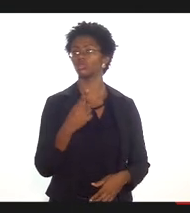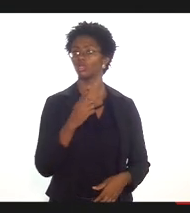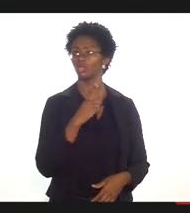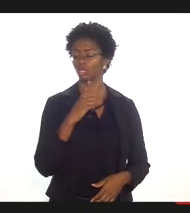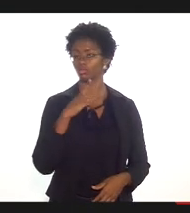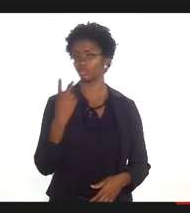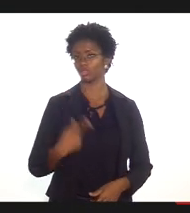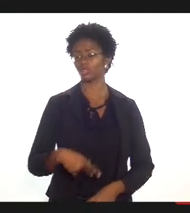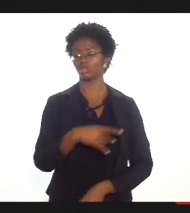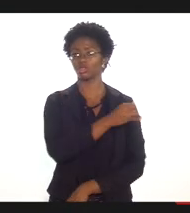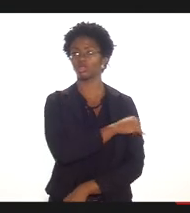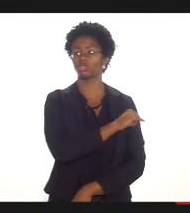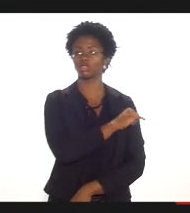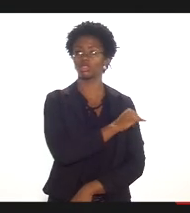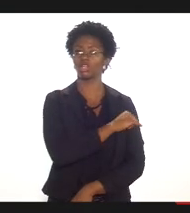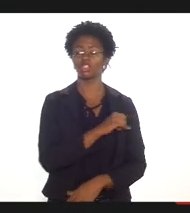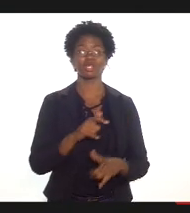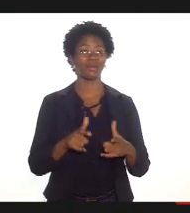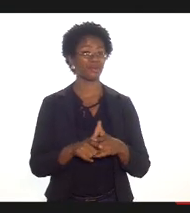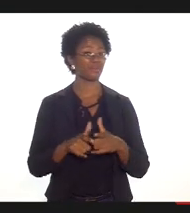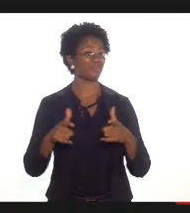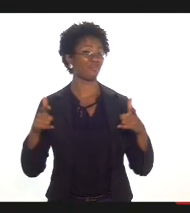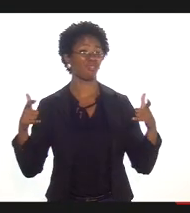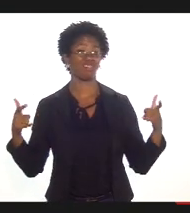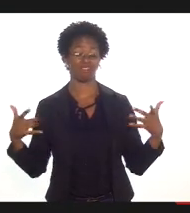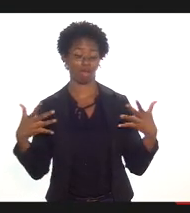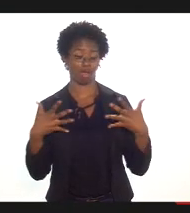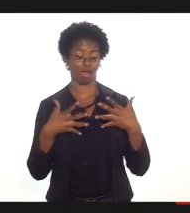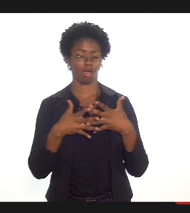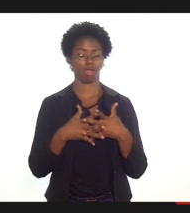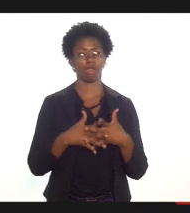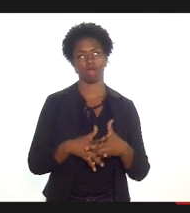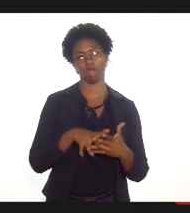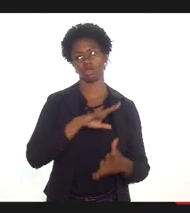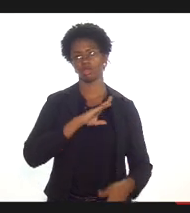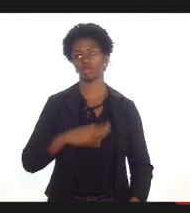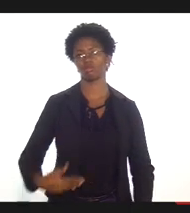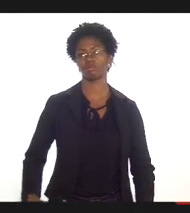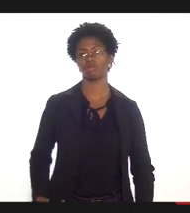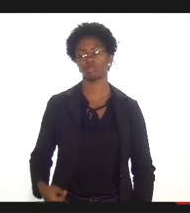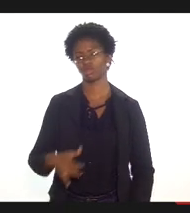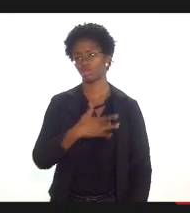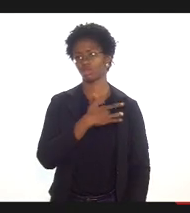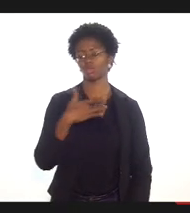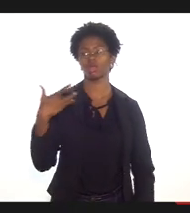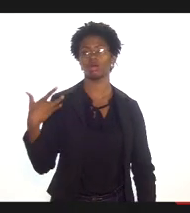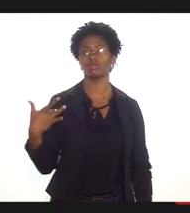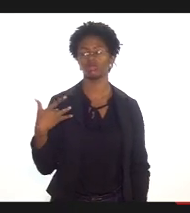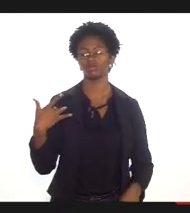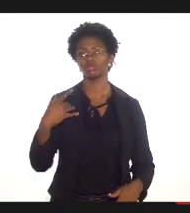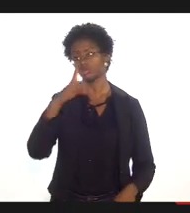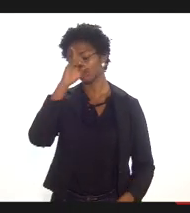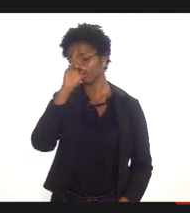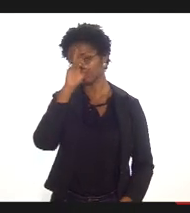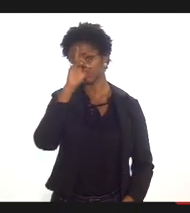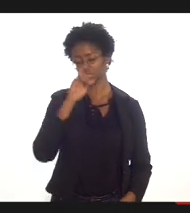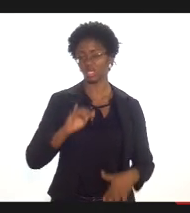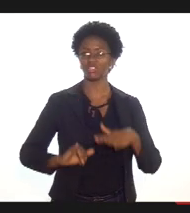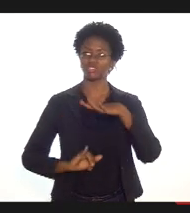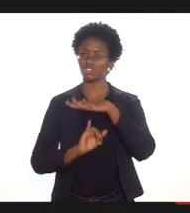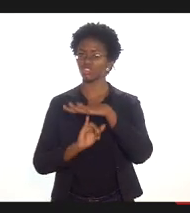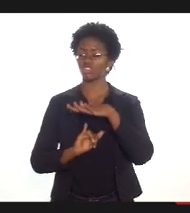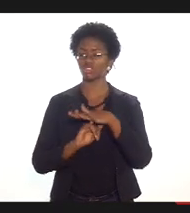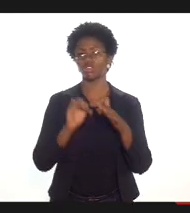Rio de Janeiro tem a maior rede pública de saúde. E os hospitais e institutos federais